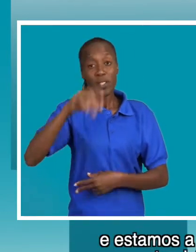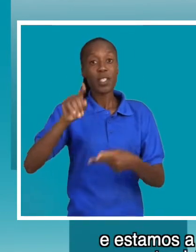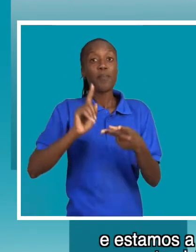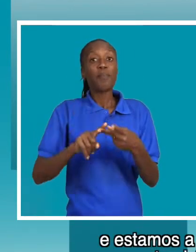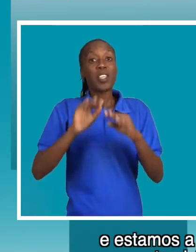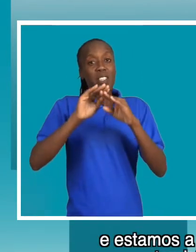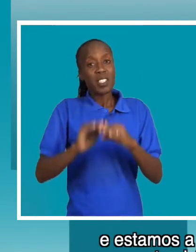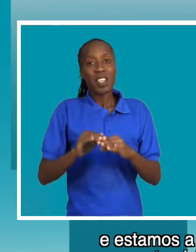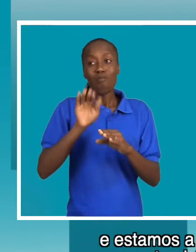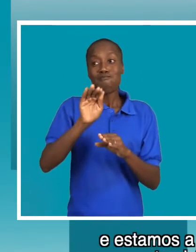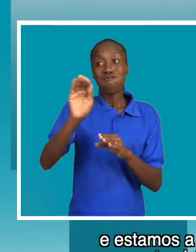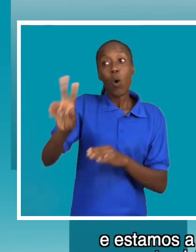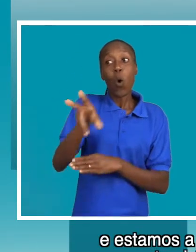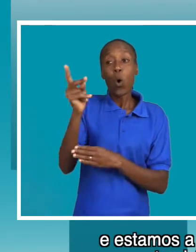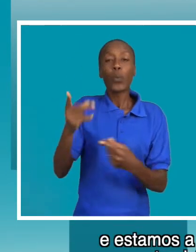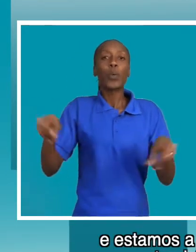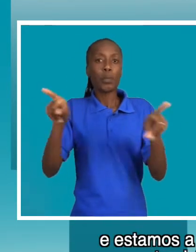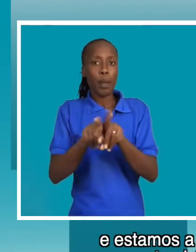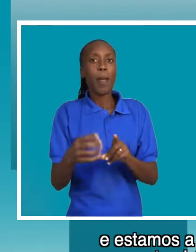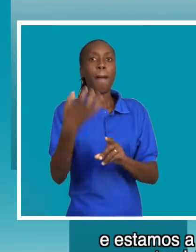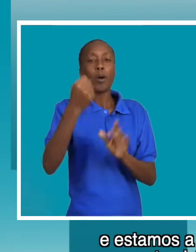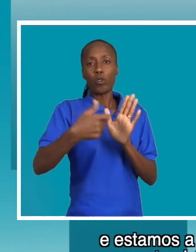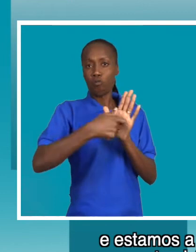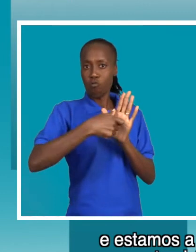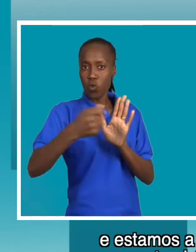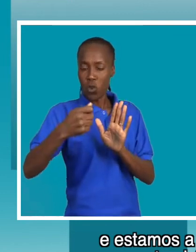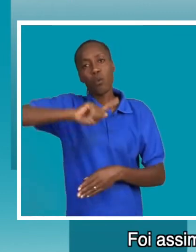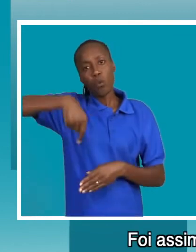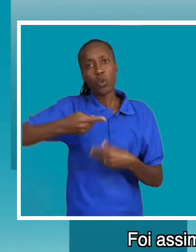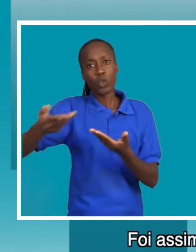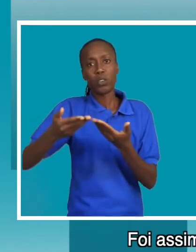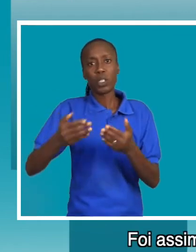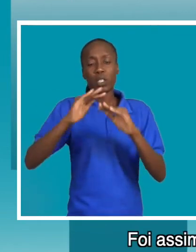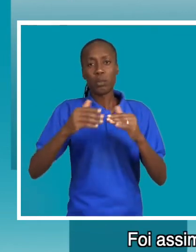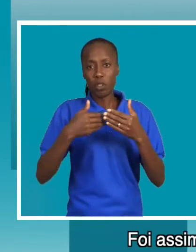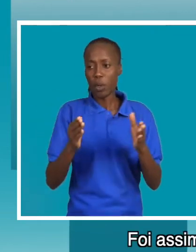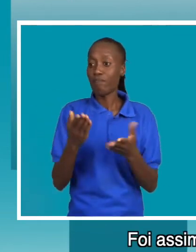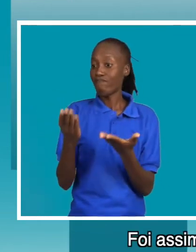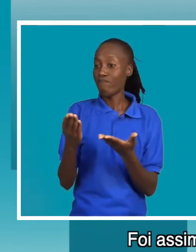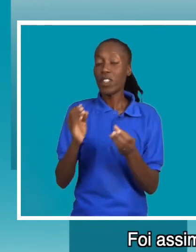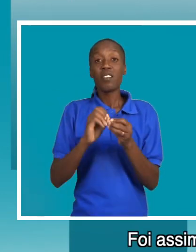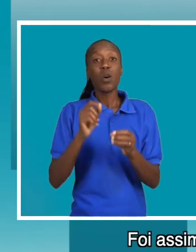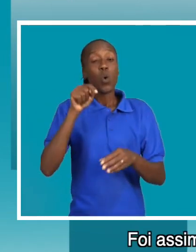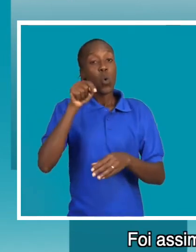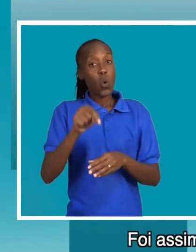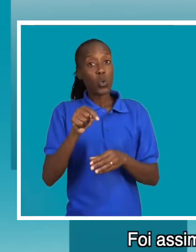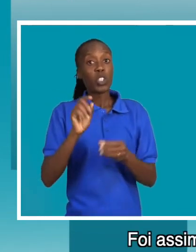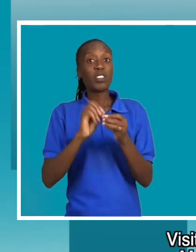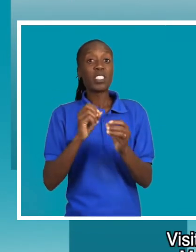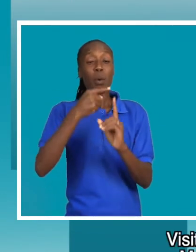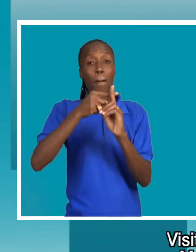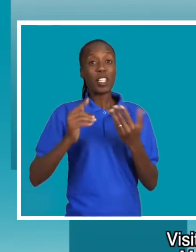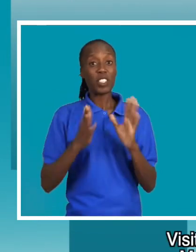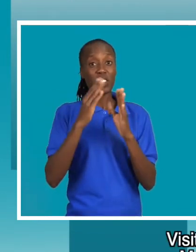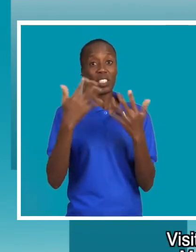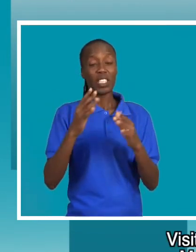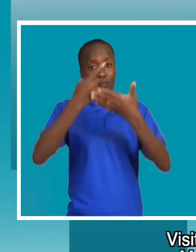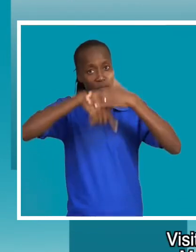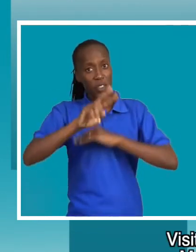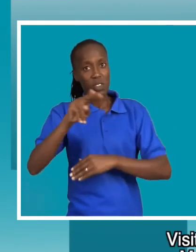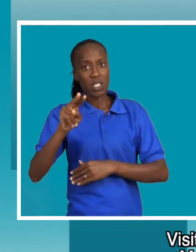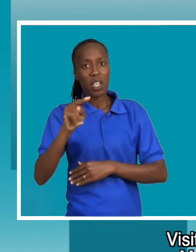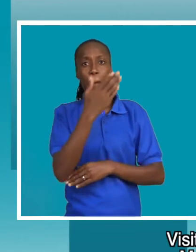incitar os outros também para que possam de facto adaptar. É assim que nós hoje fizemos o Mais Vida onde visitamos a Biblioteca Nacional